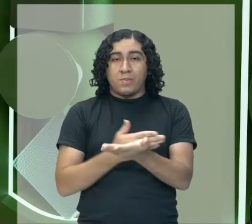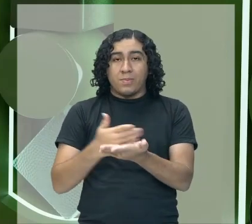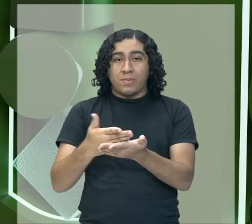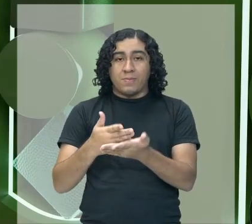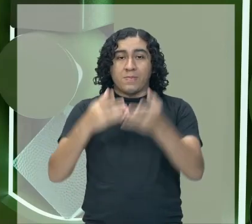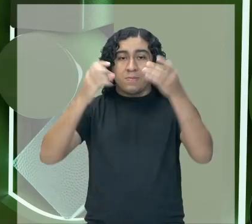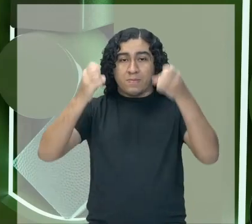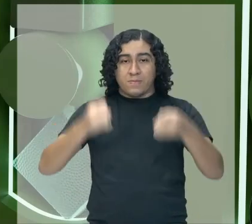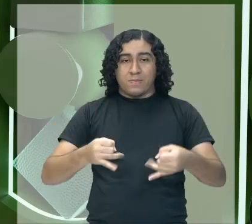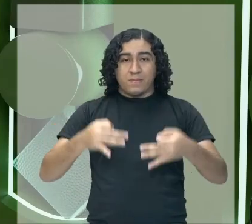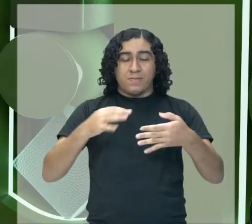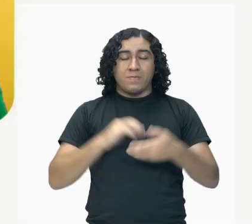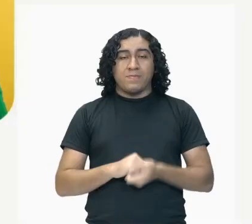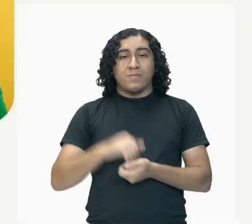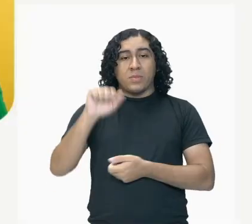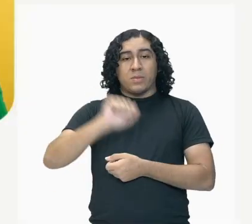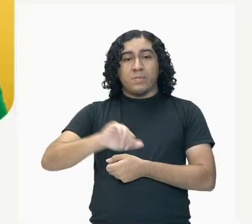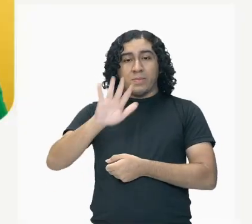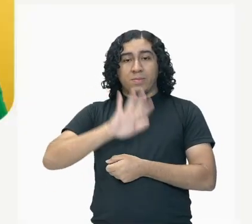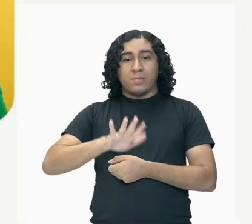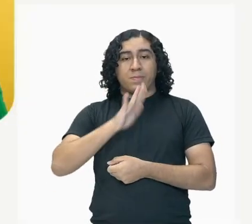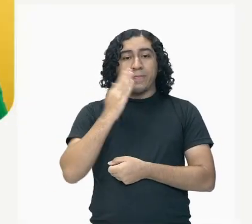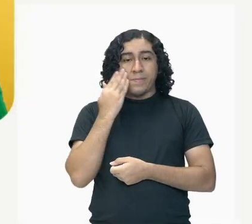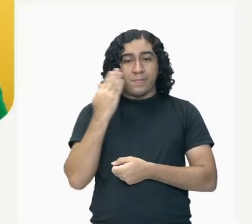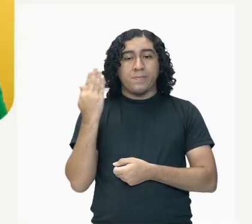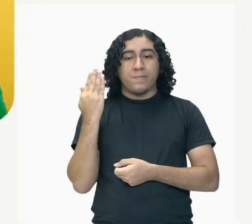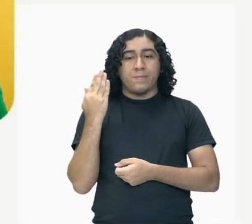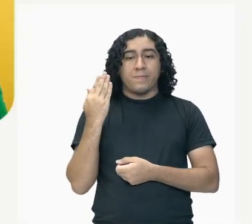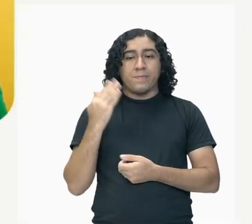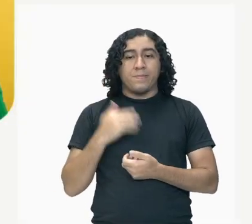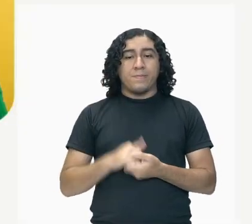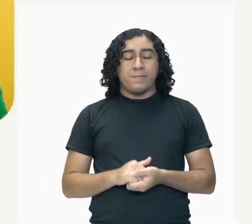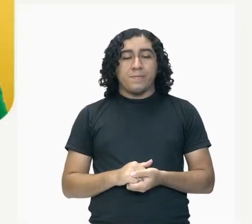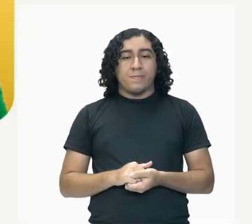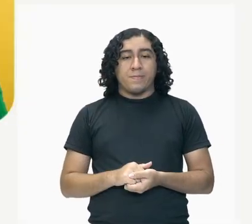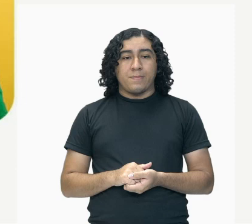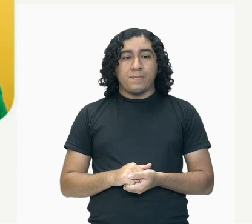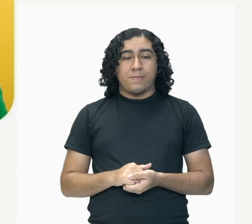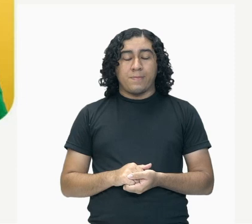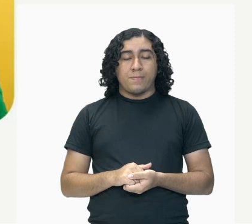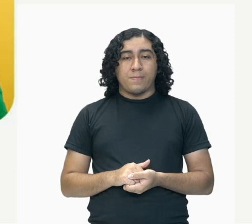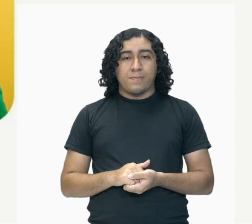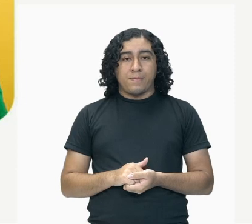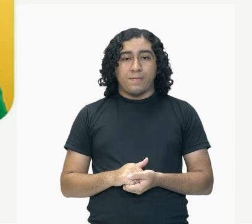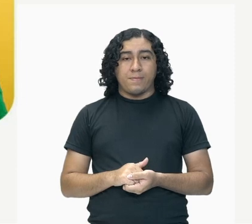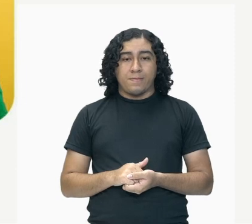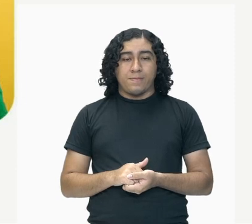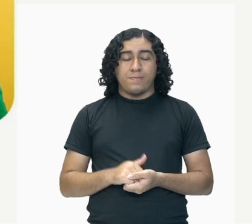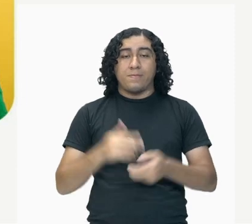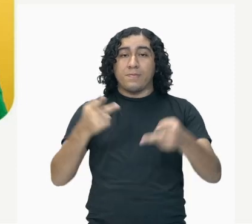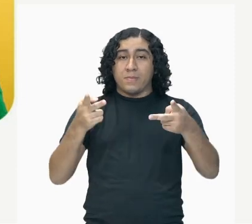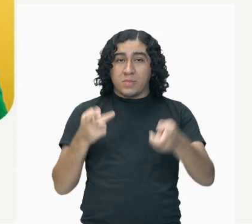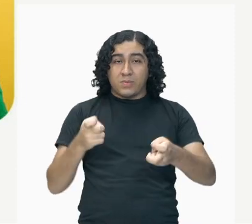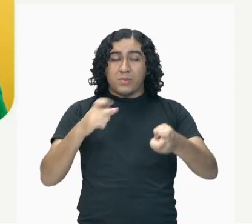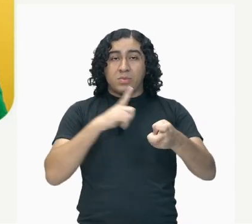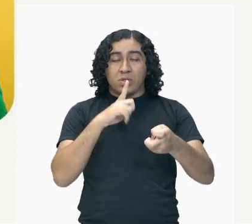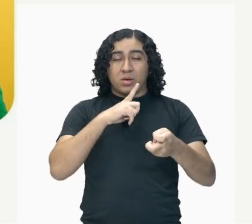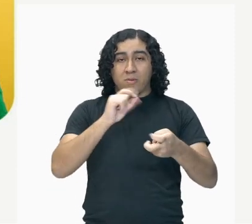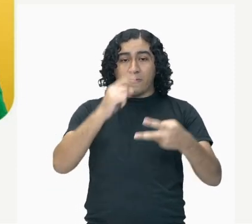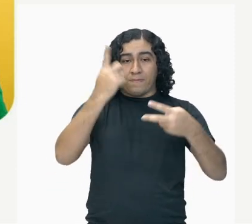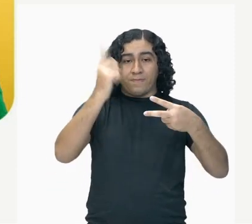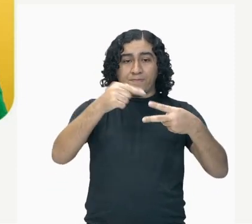vamos colocar aí a imagem para você ver aí né de do que a gente tá falando altura intensidade e